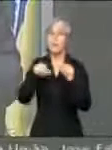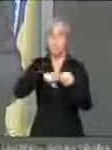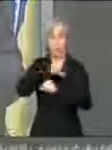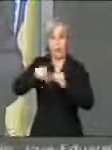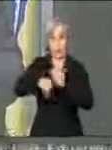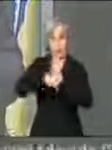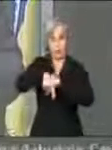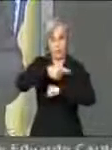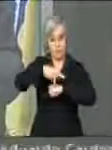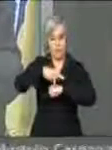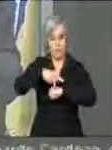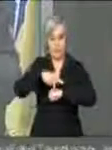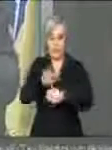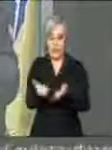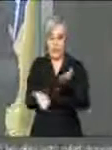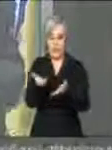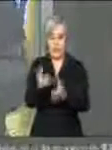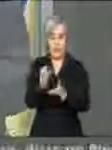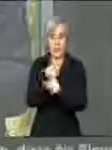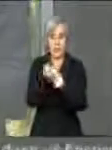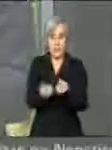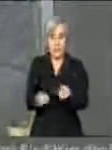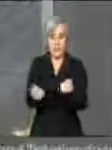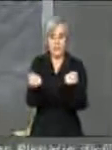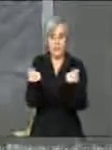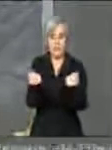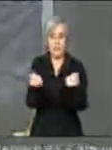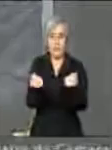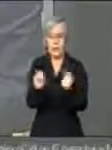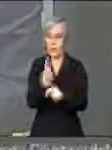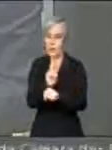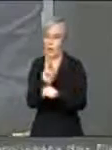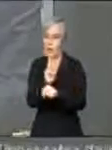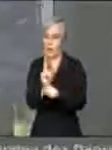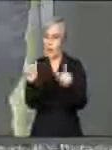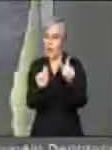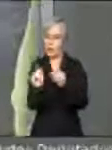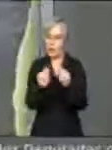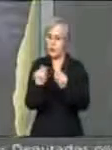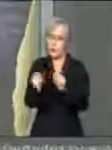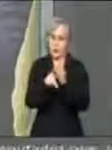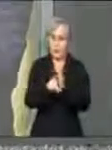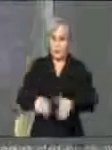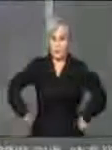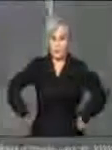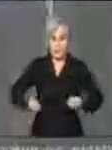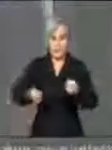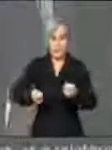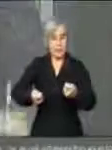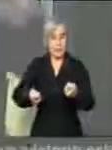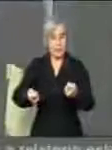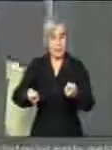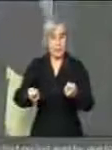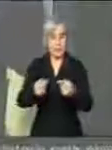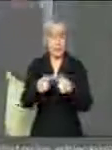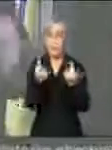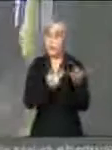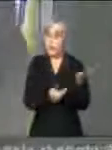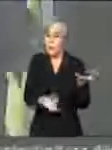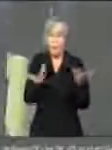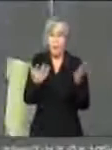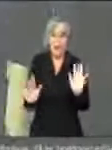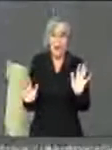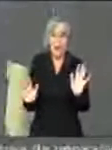estados, equilíbrio nas contas e racionalização dos gastos, enfrentam resistências, para não